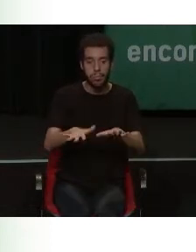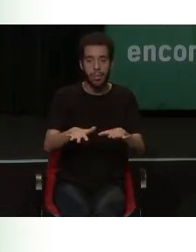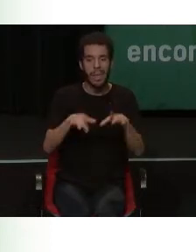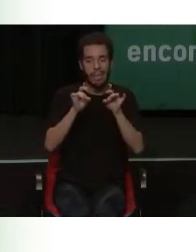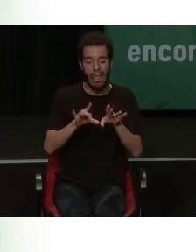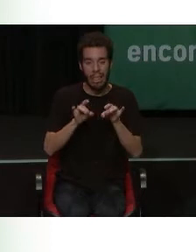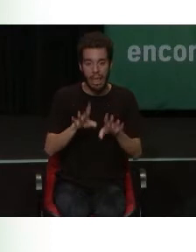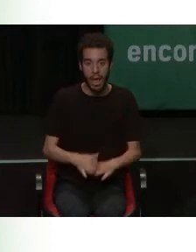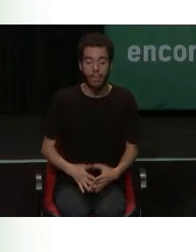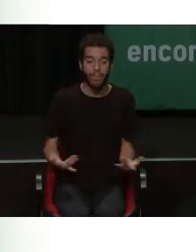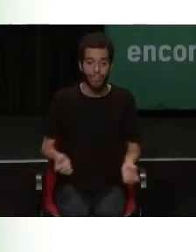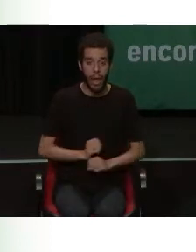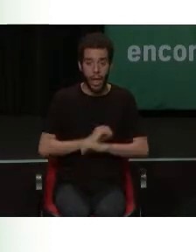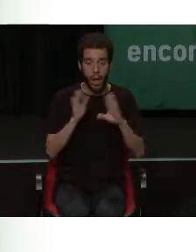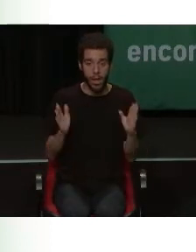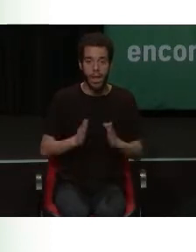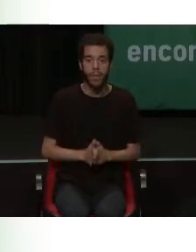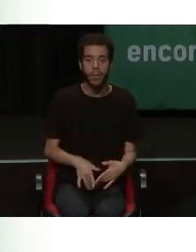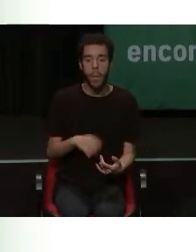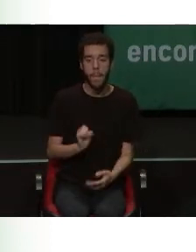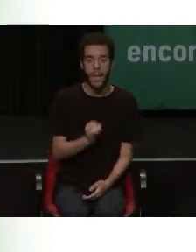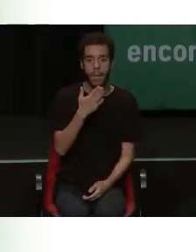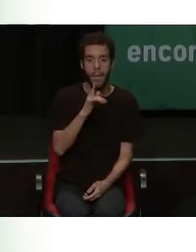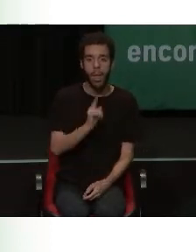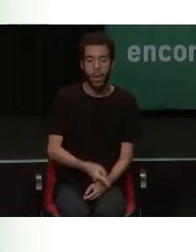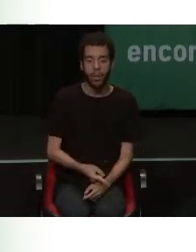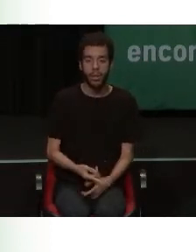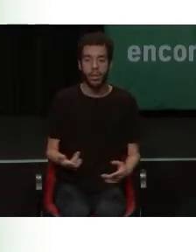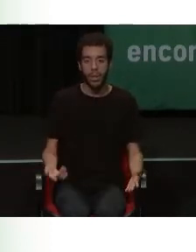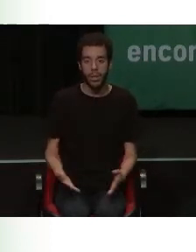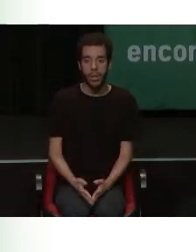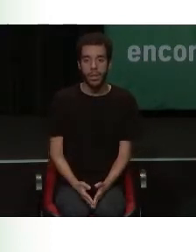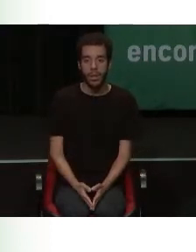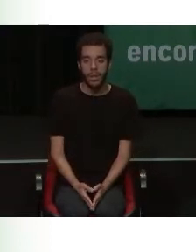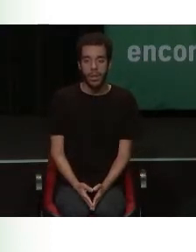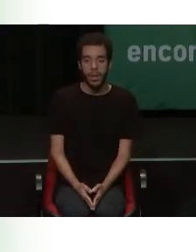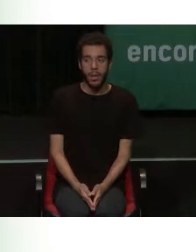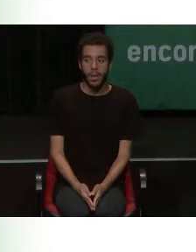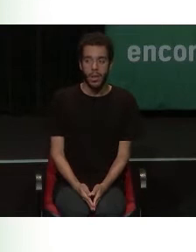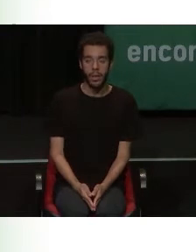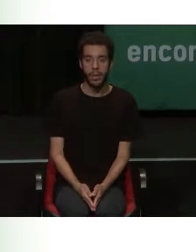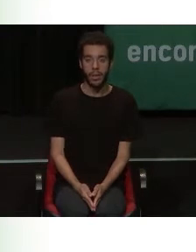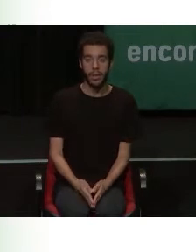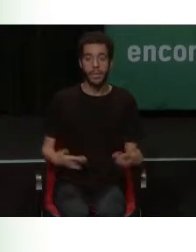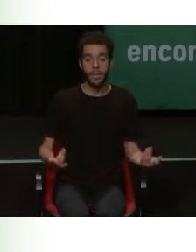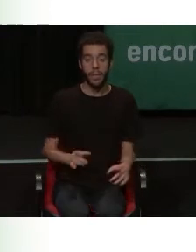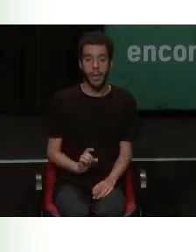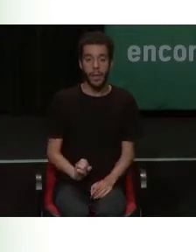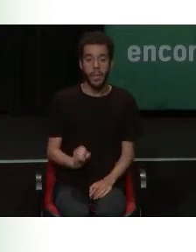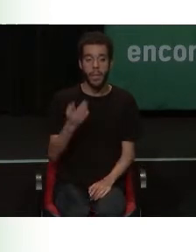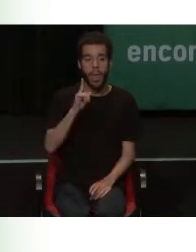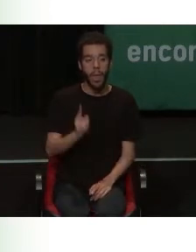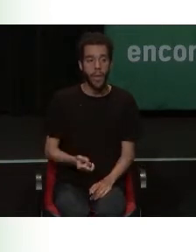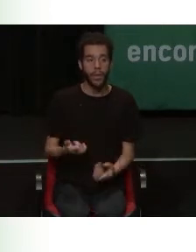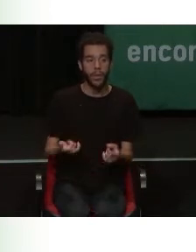multiresistentes. É lógico que o principal é estar antes de existir a resistência e, portanto, a